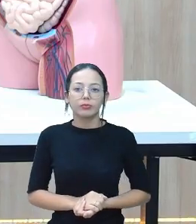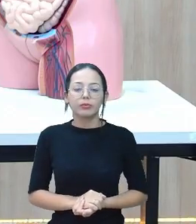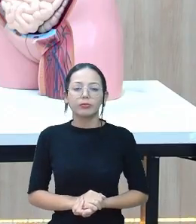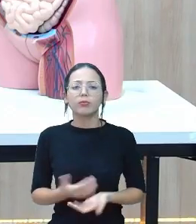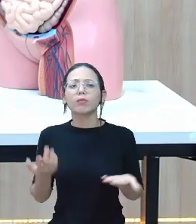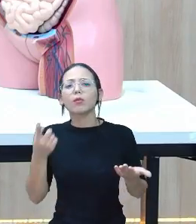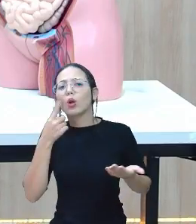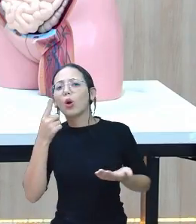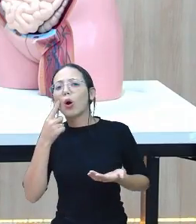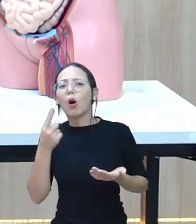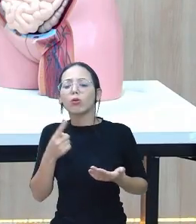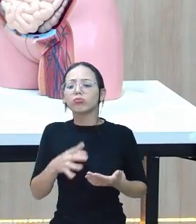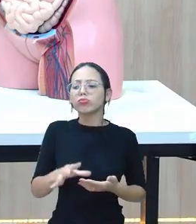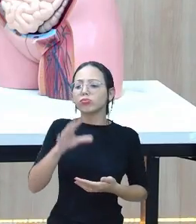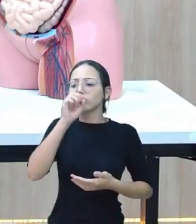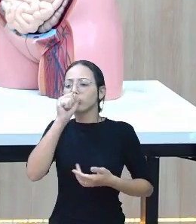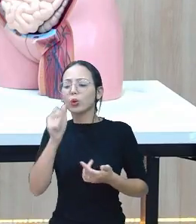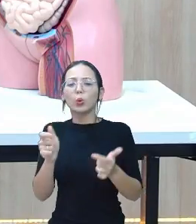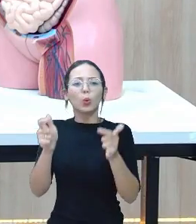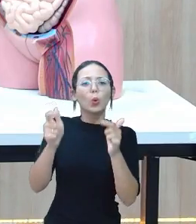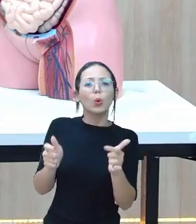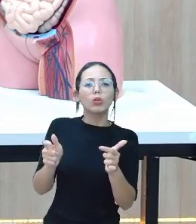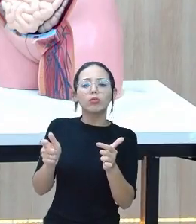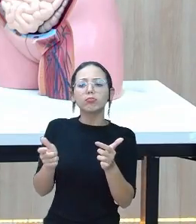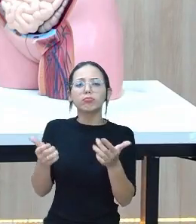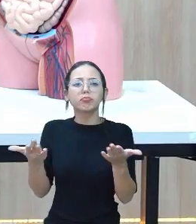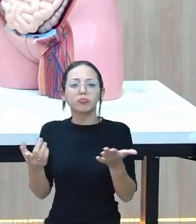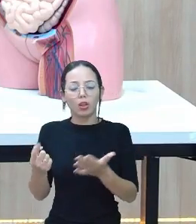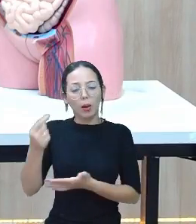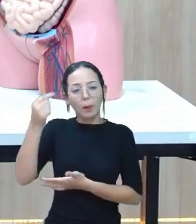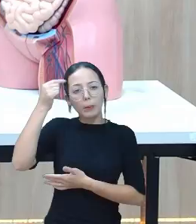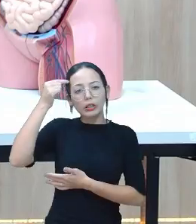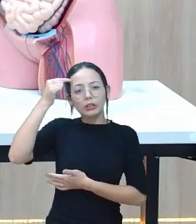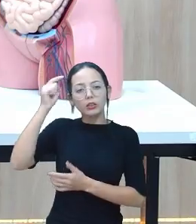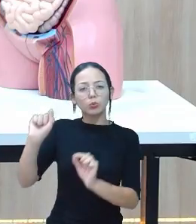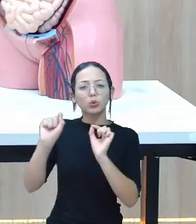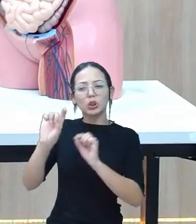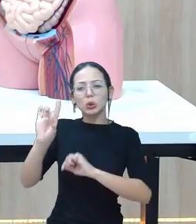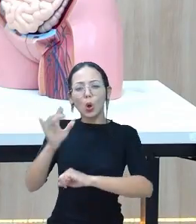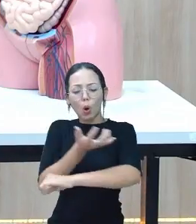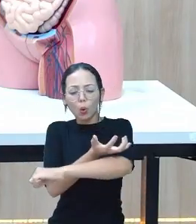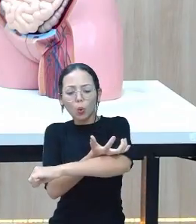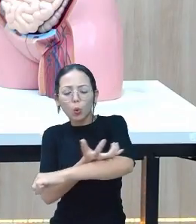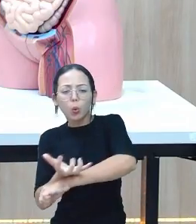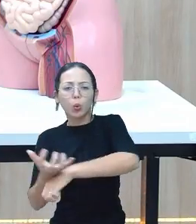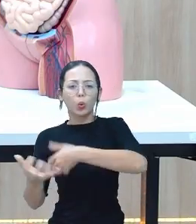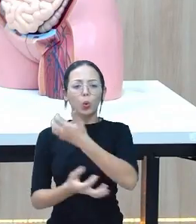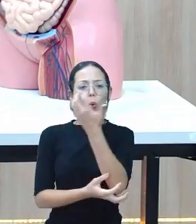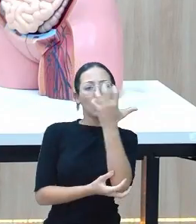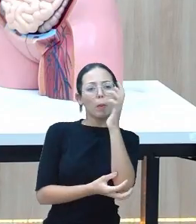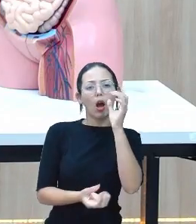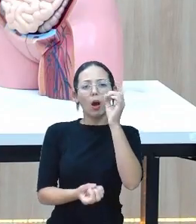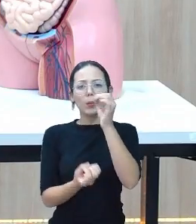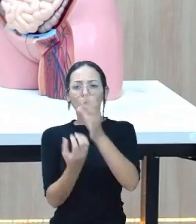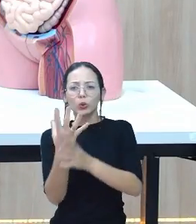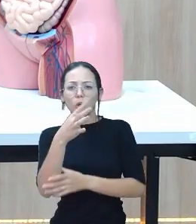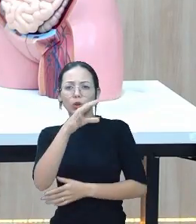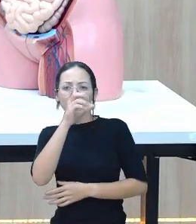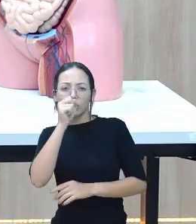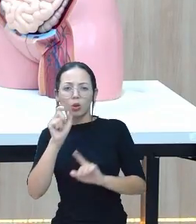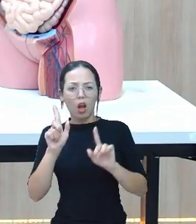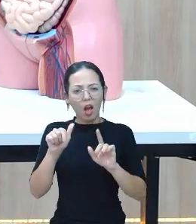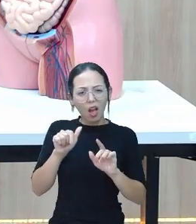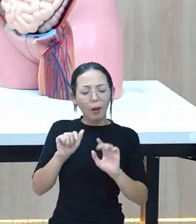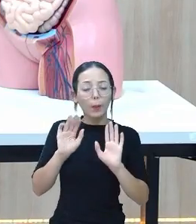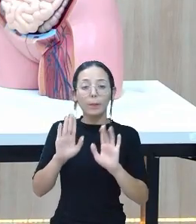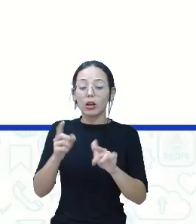E de onde vem esse oxigênio? Às vezes pensamos que só os vegetais produzem esse oxigênio, mas